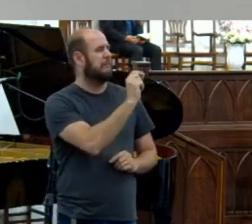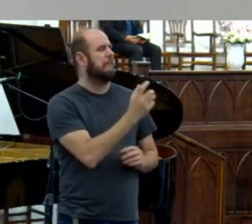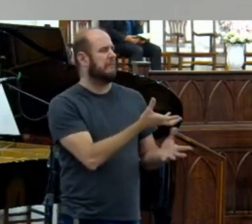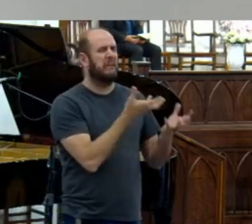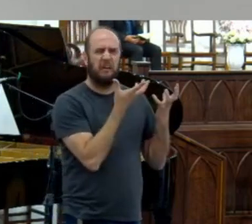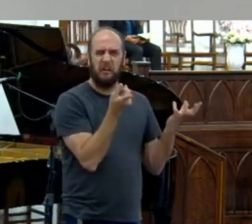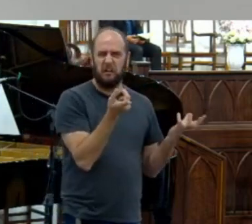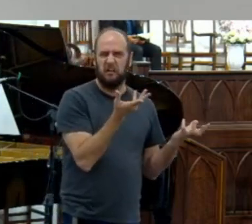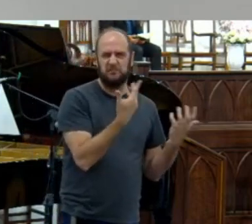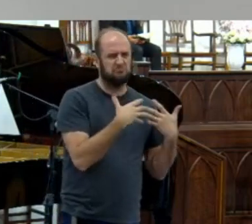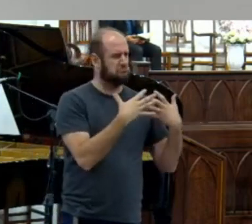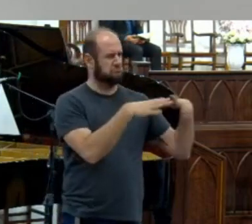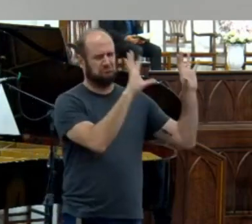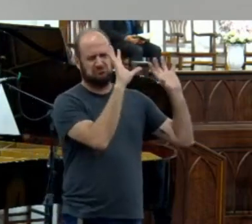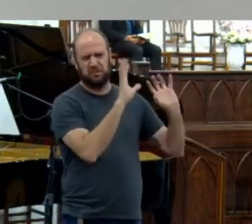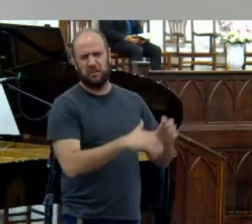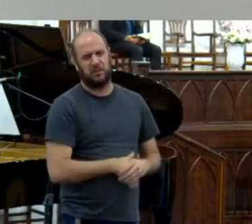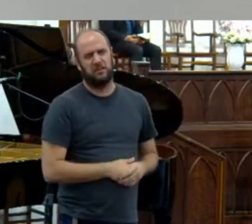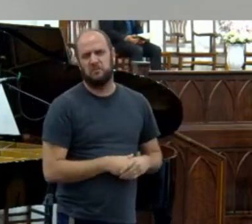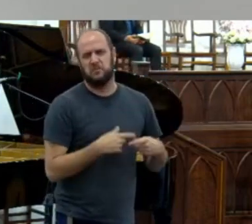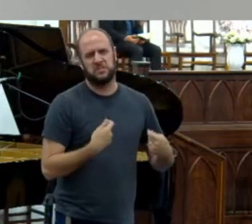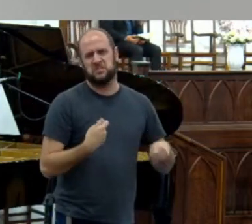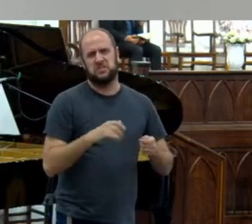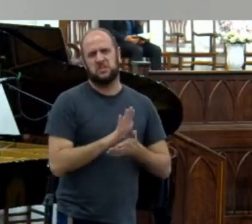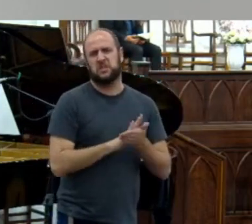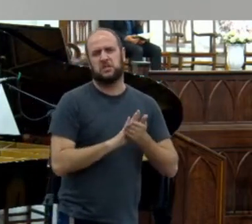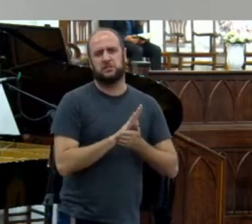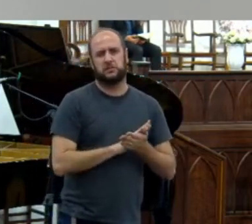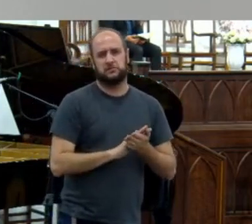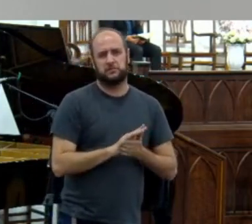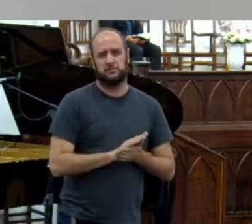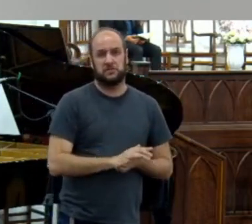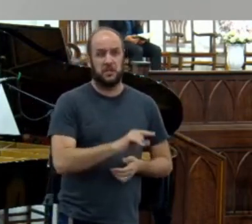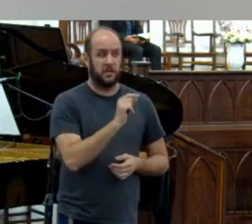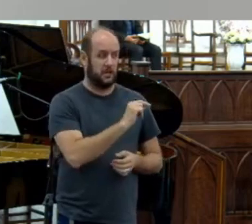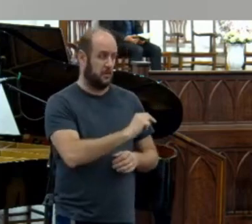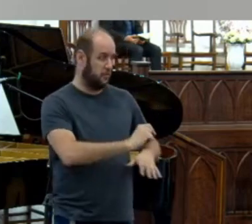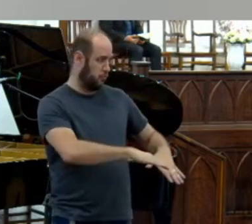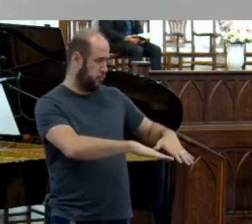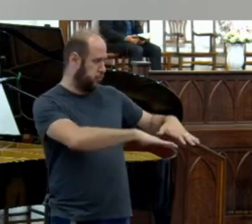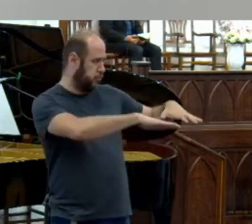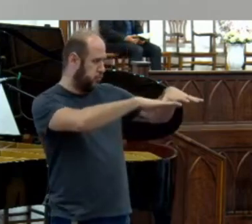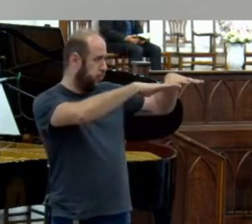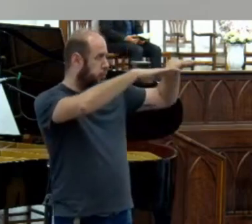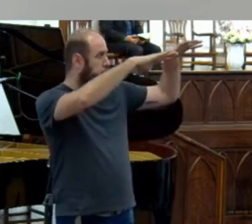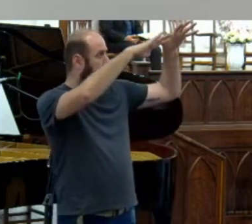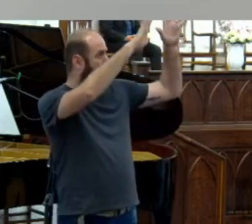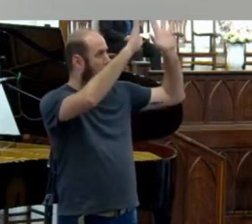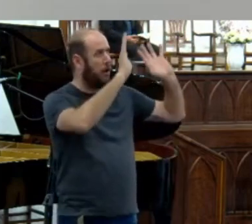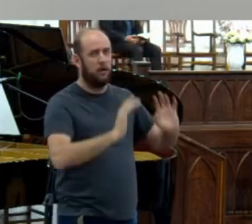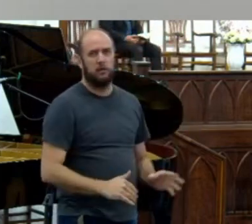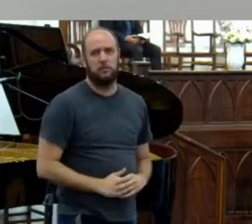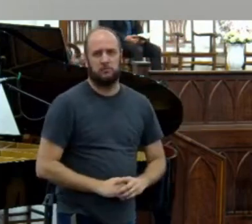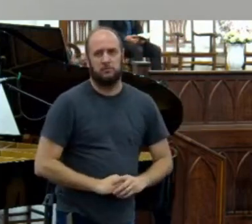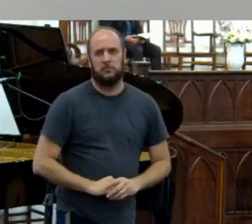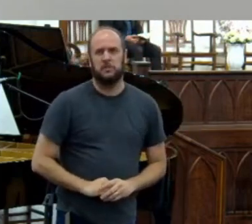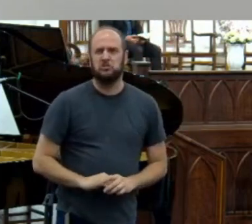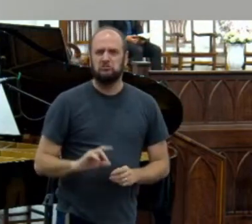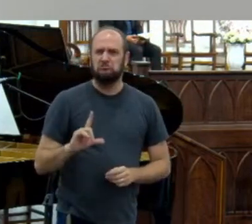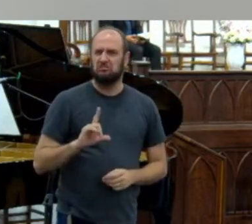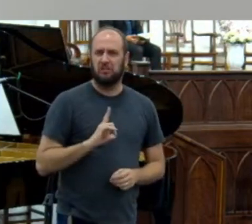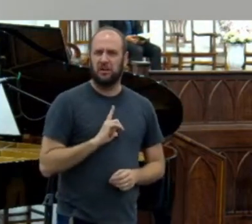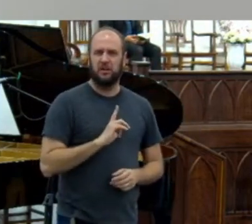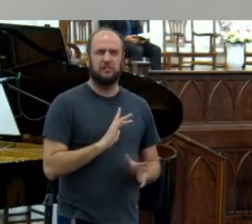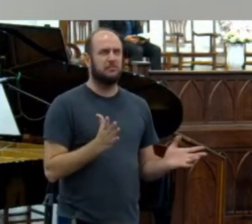de pedra? E esse pedaço de pedra foi chamado de gigante, tão grande ele era. Tinha